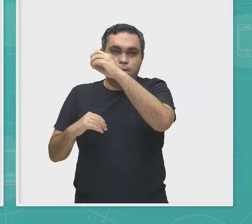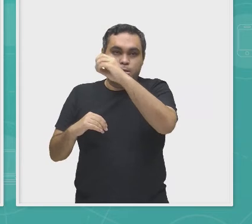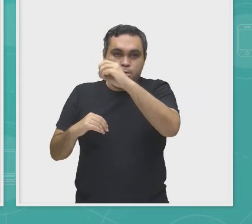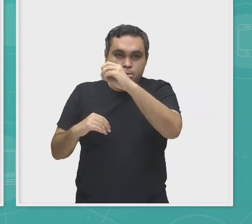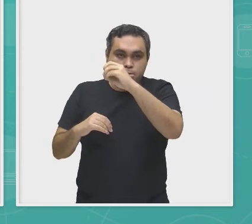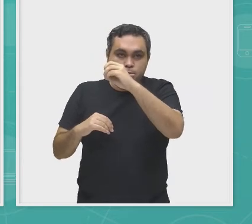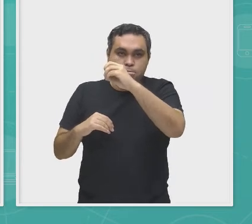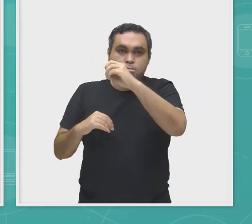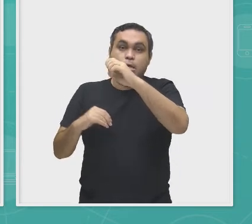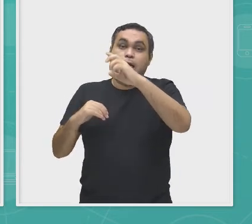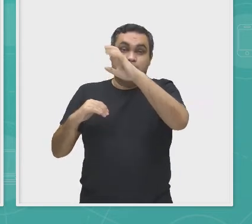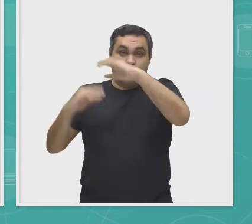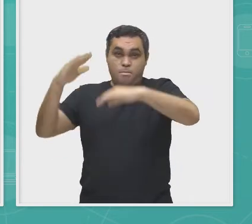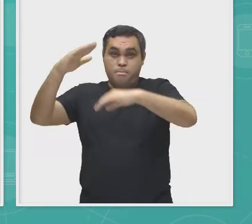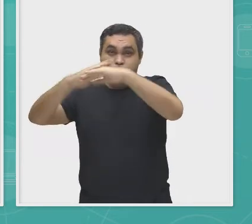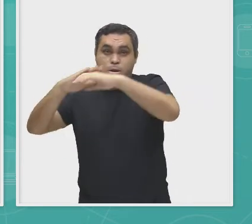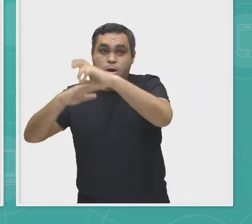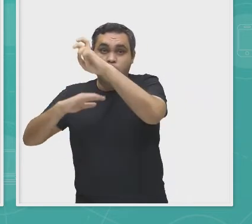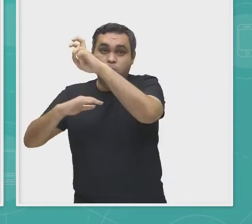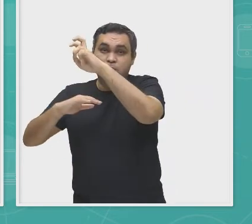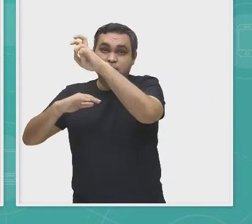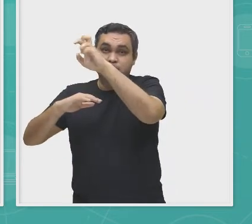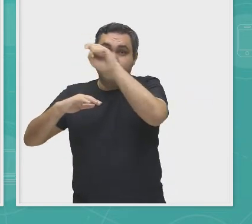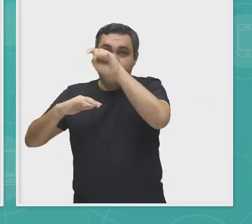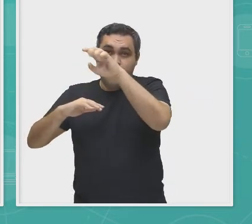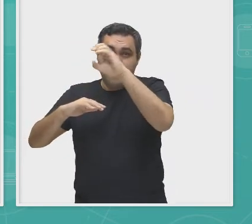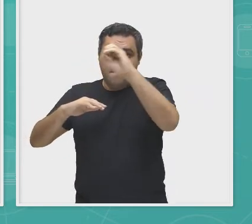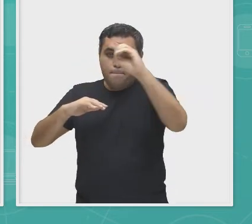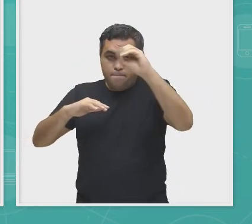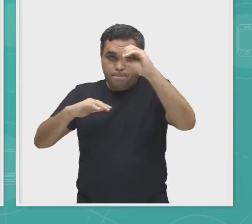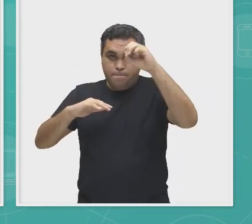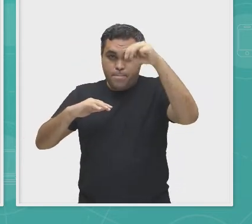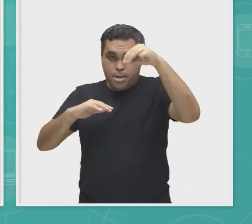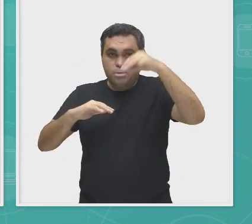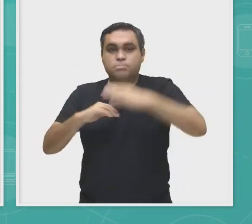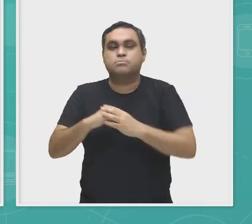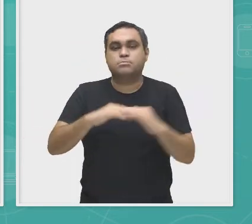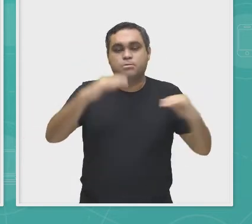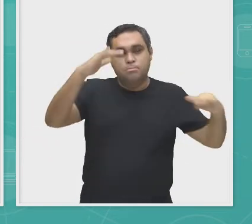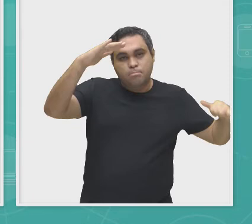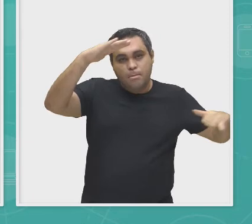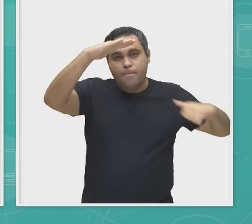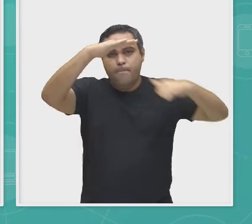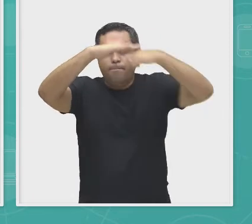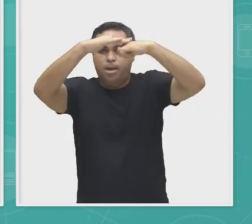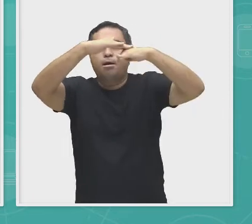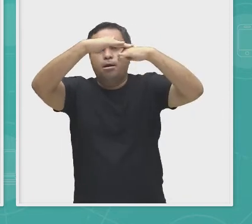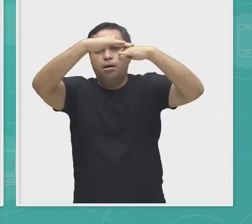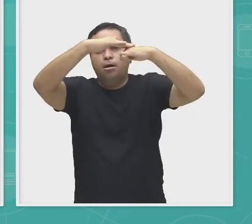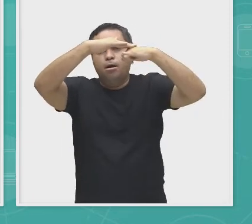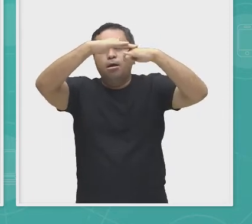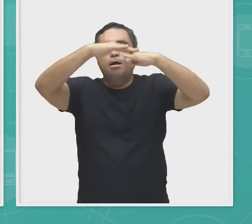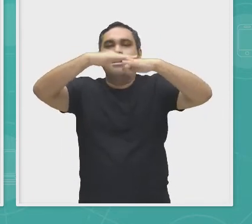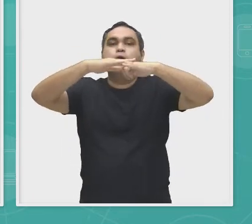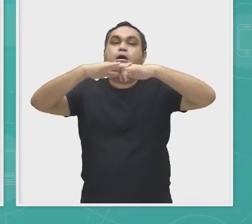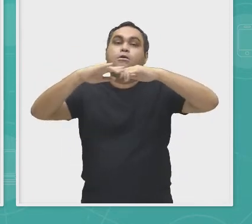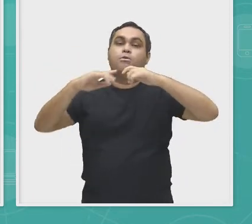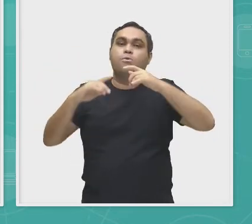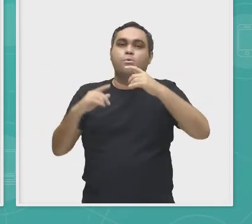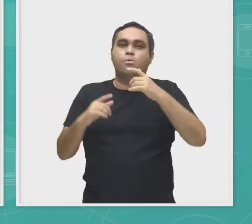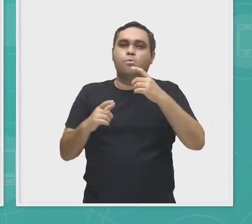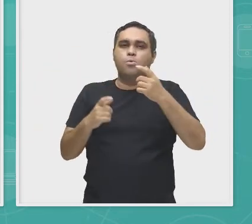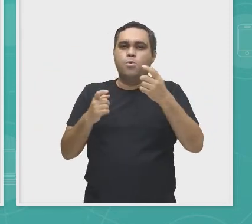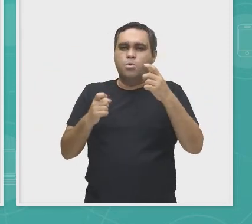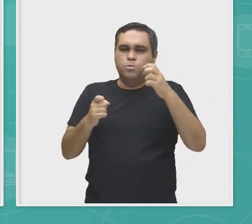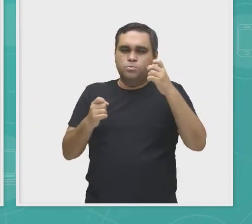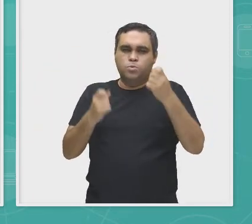Ao atingir a altitude máxima de 3.000 metros acima do nível do mar, o piloto avisou que a temperatura externa era